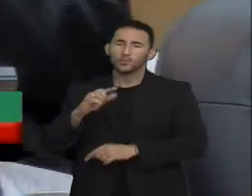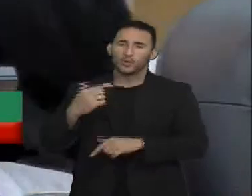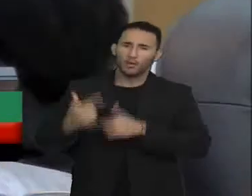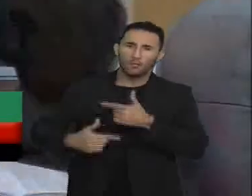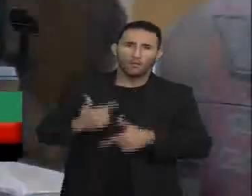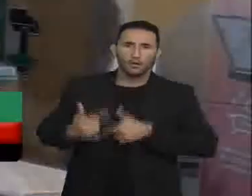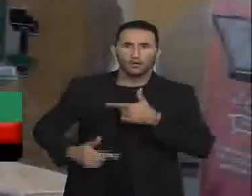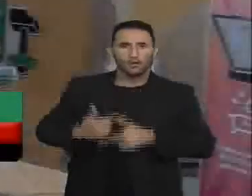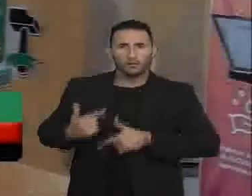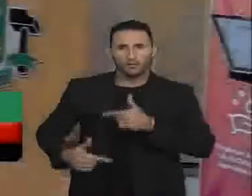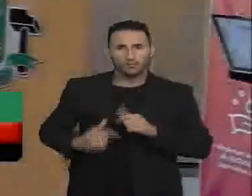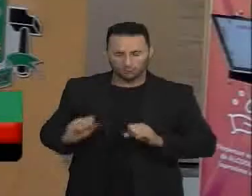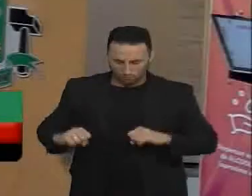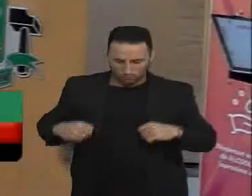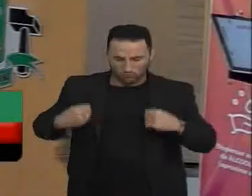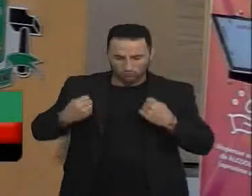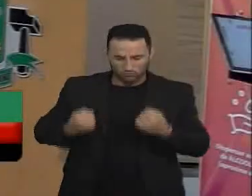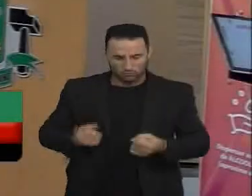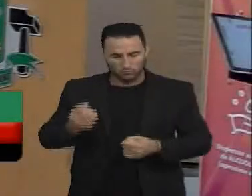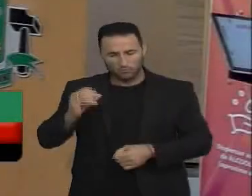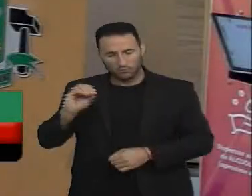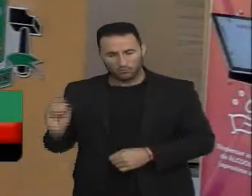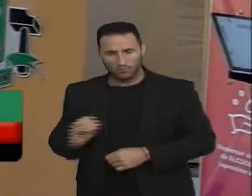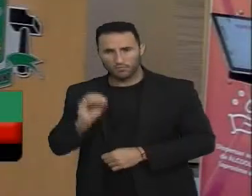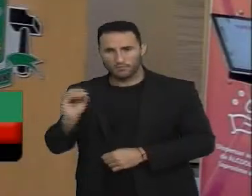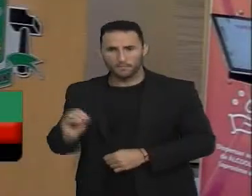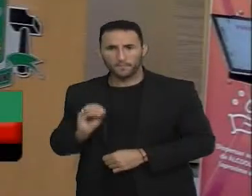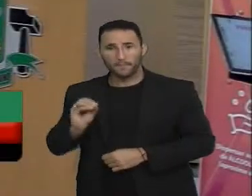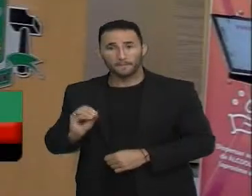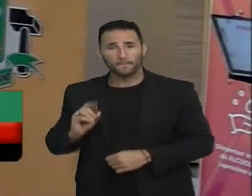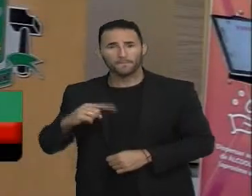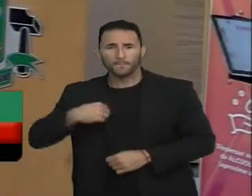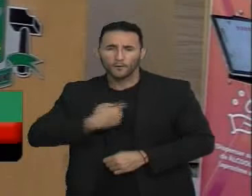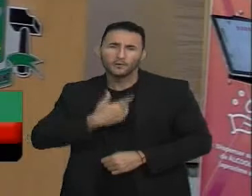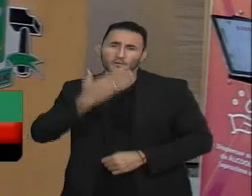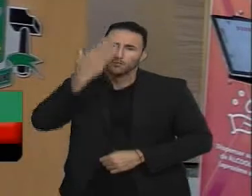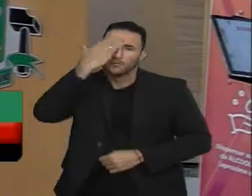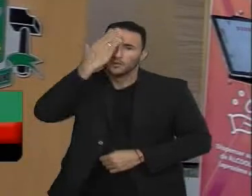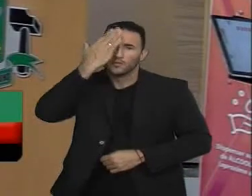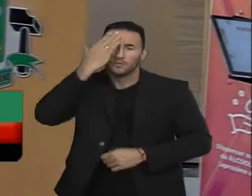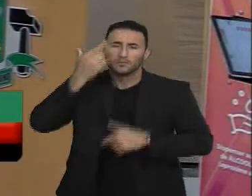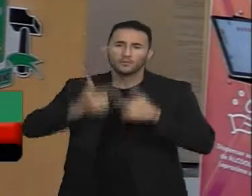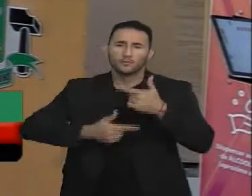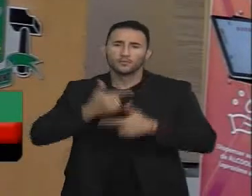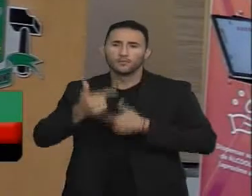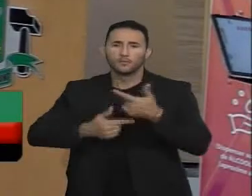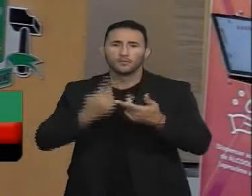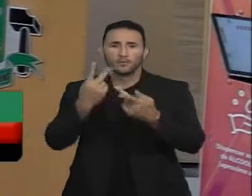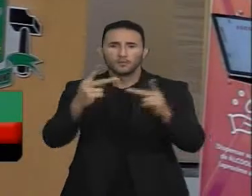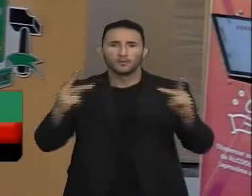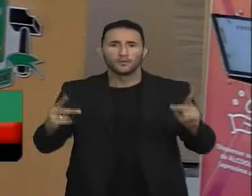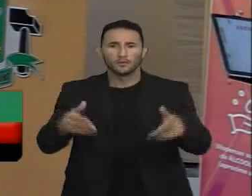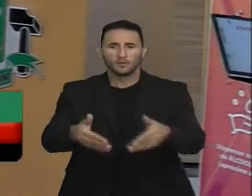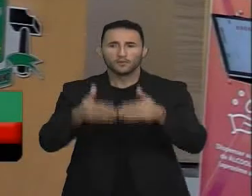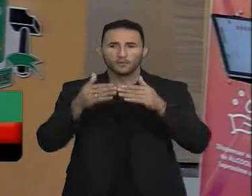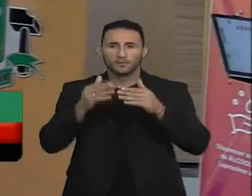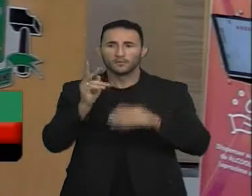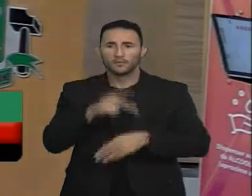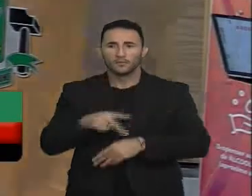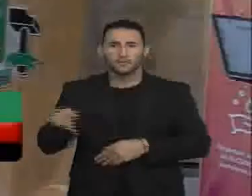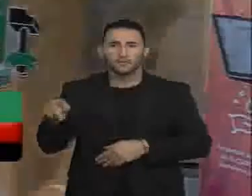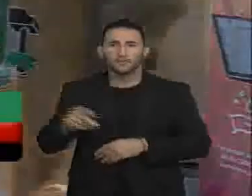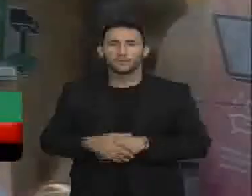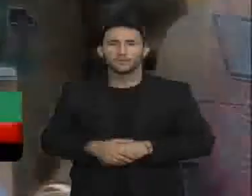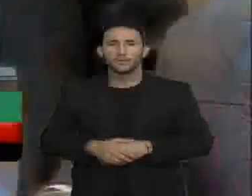trabalho dedicado a essa cidade, né, vereador Pelé? A gente sabe do trabalho deles aqui. Questão de ordem, presidente. Questão de ordem,